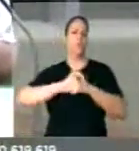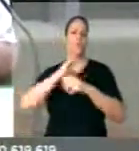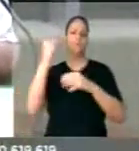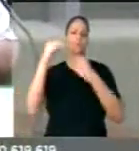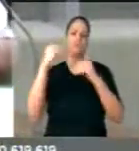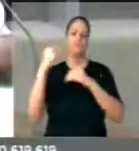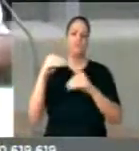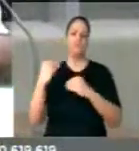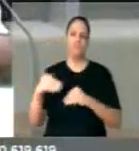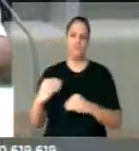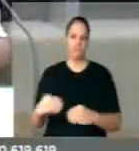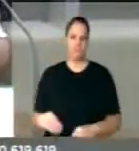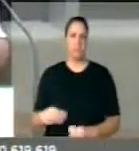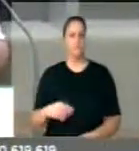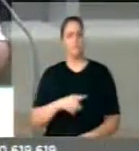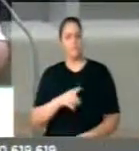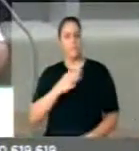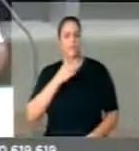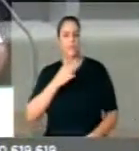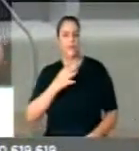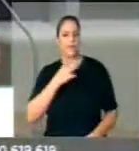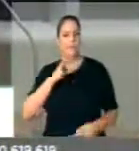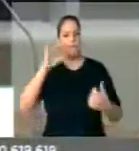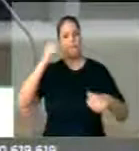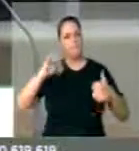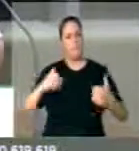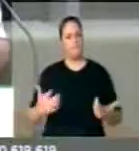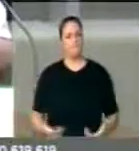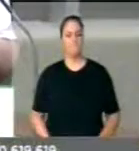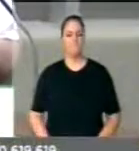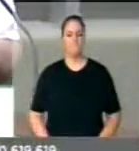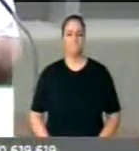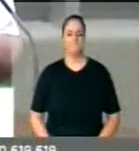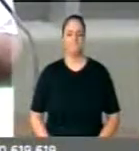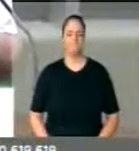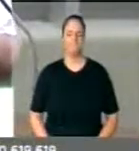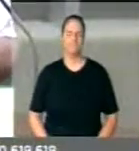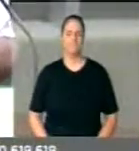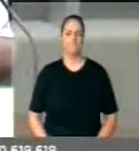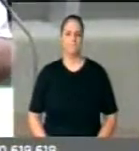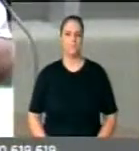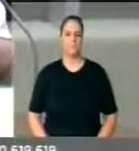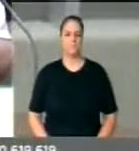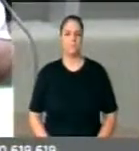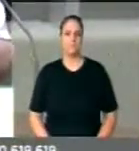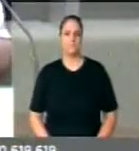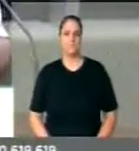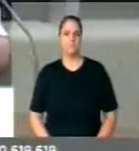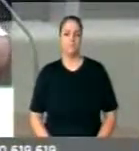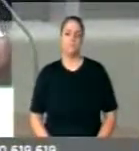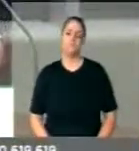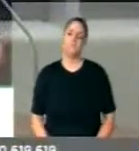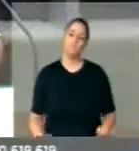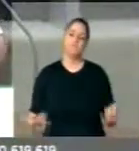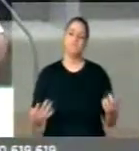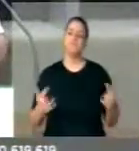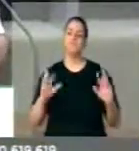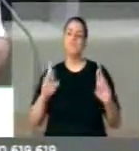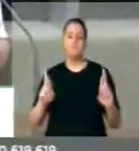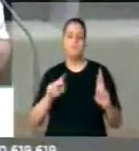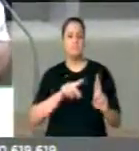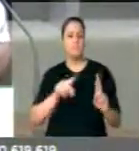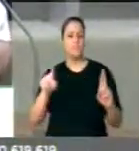e avaliação de vossas excelências. Espero que atentem para esta proposta